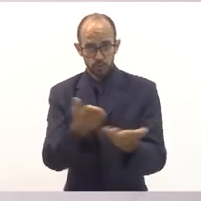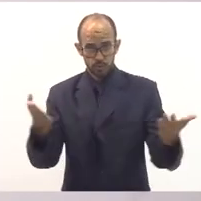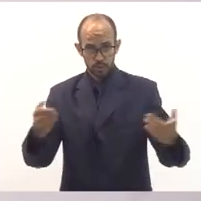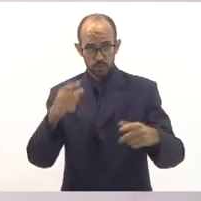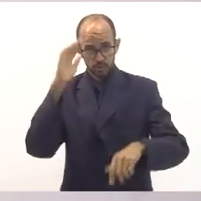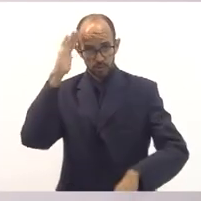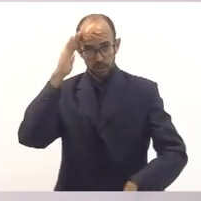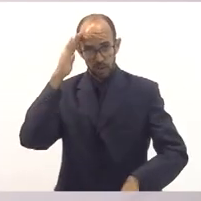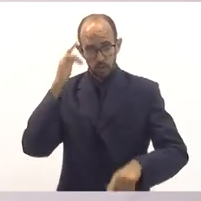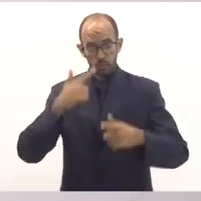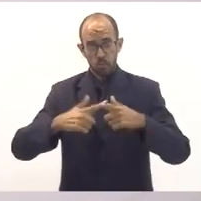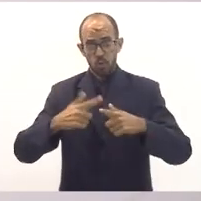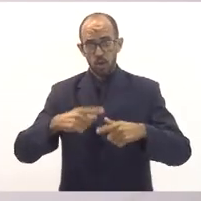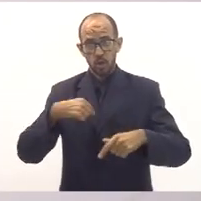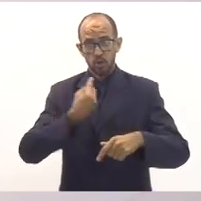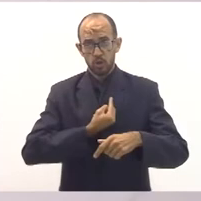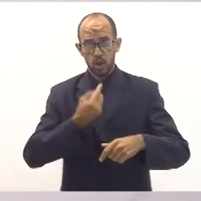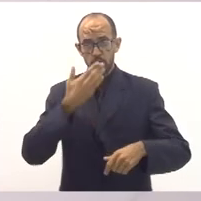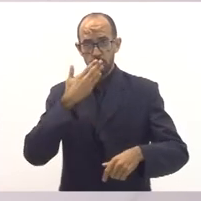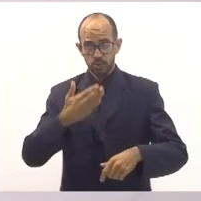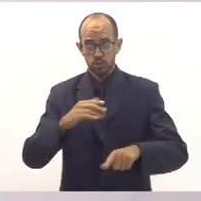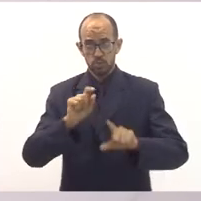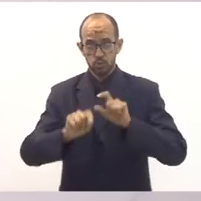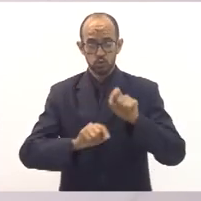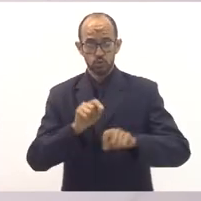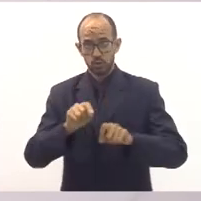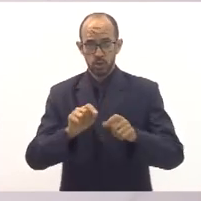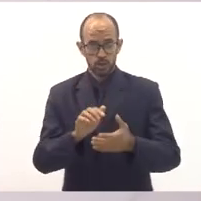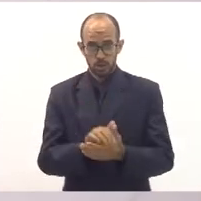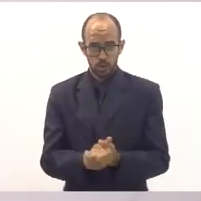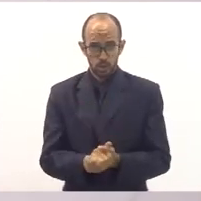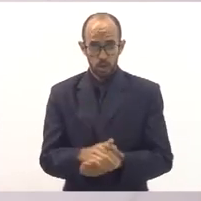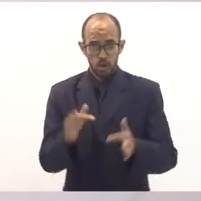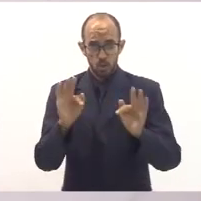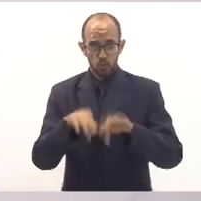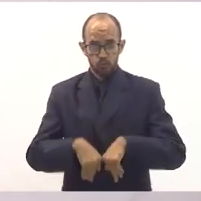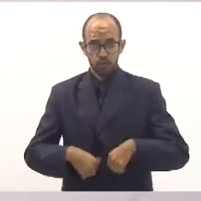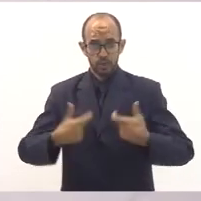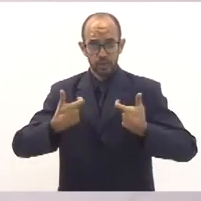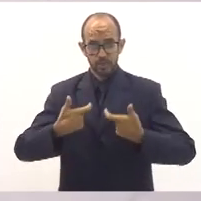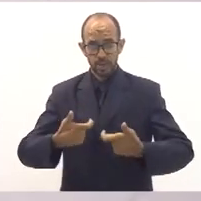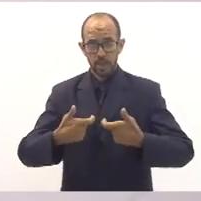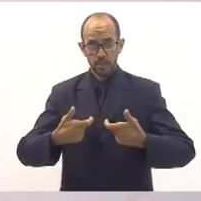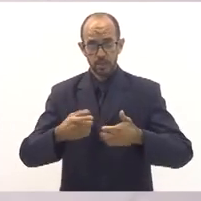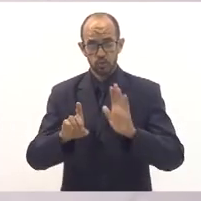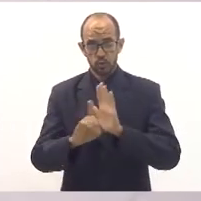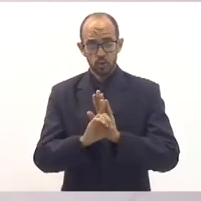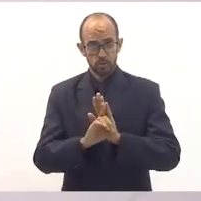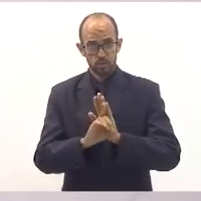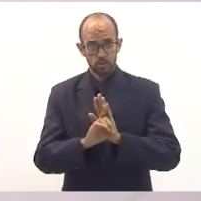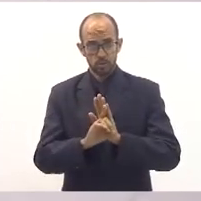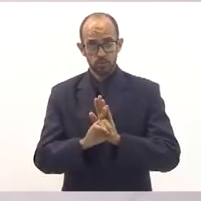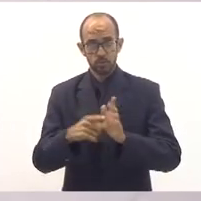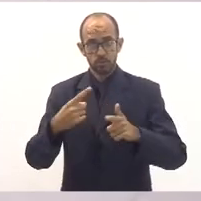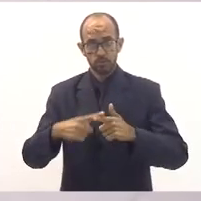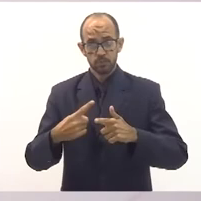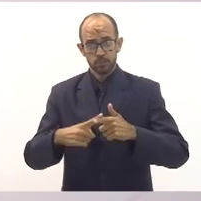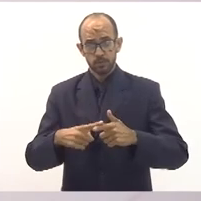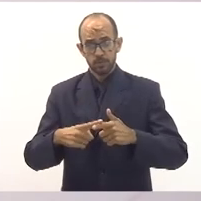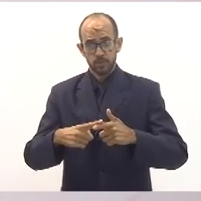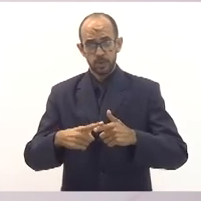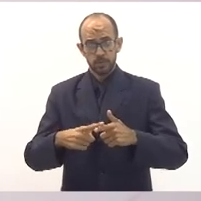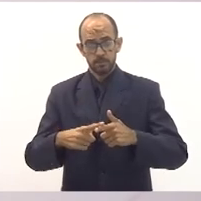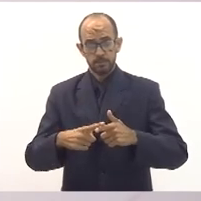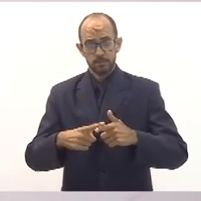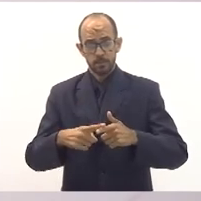entender o porquê nós reivindicamos o fim da guerra às drogas Por que uma pessoa